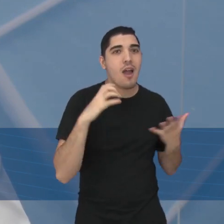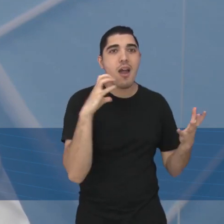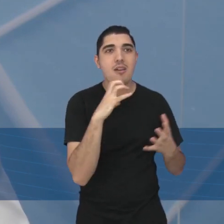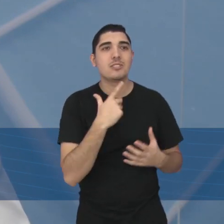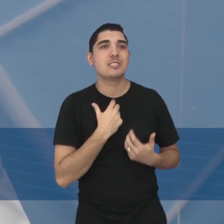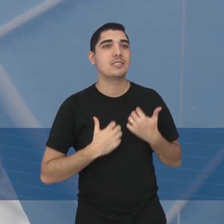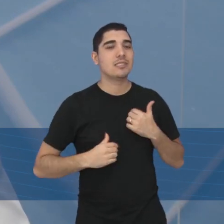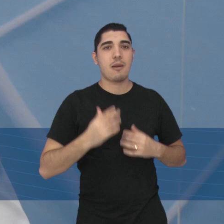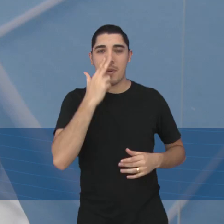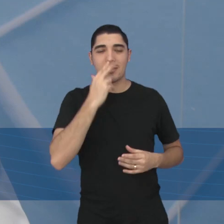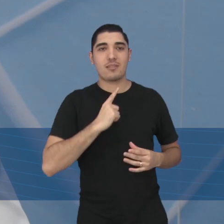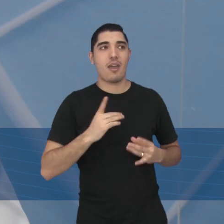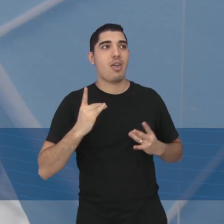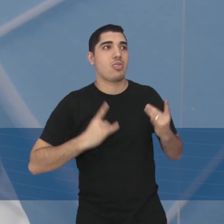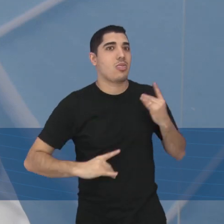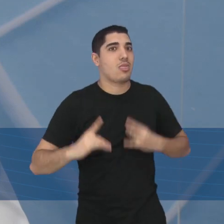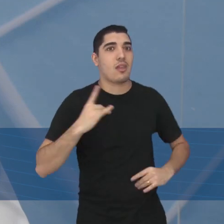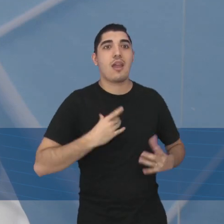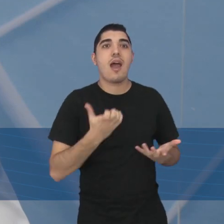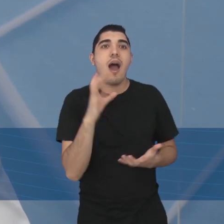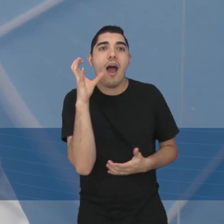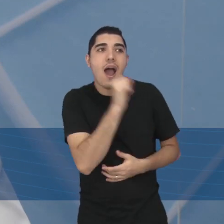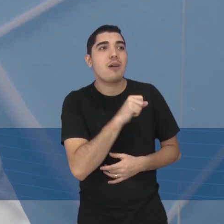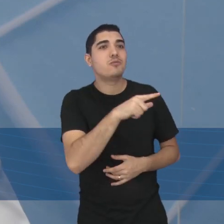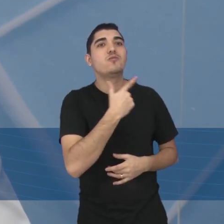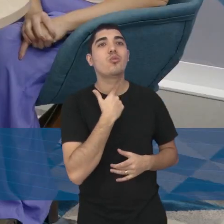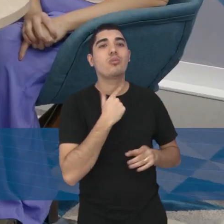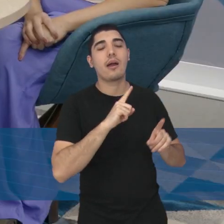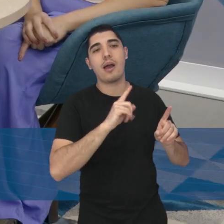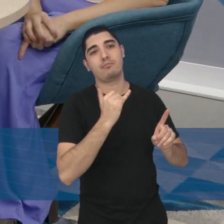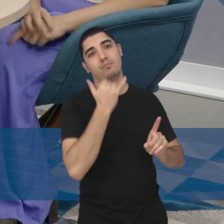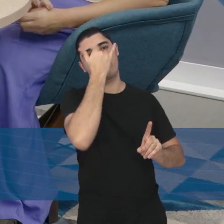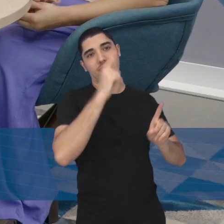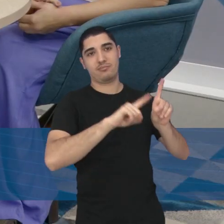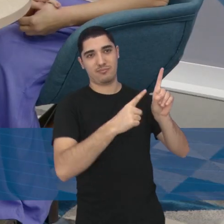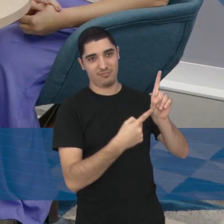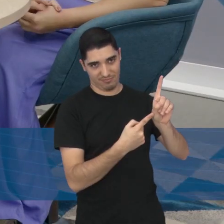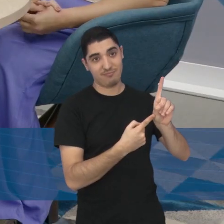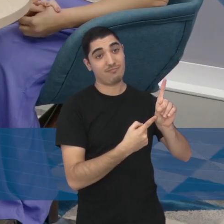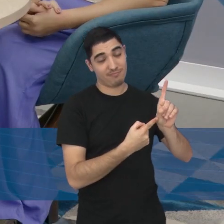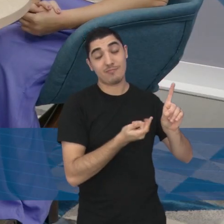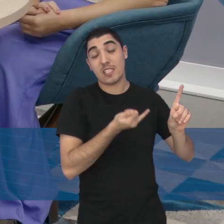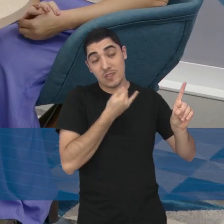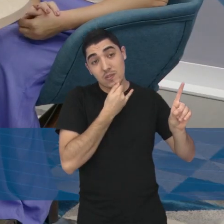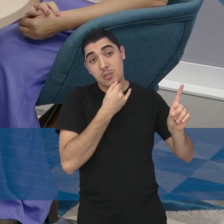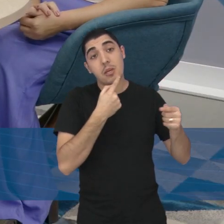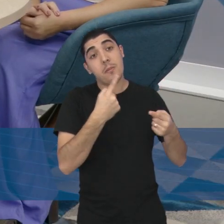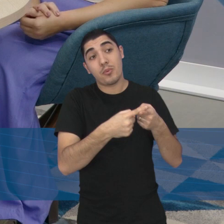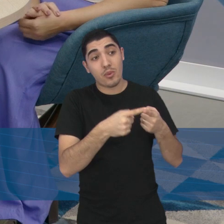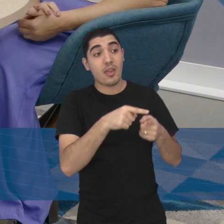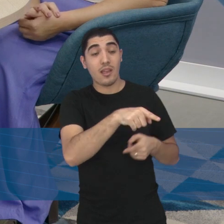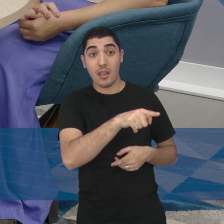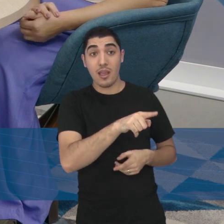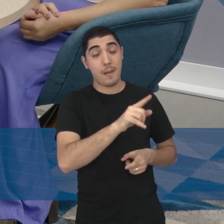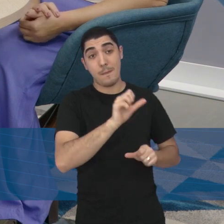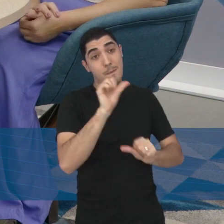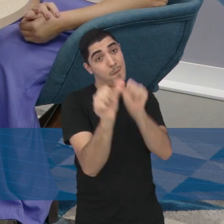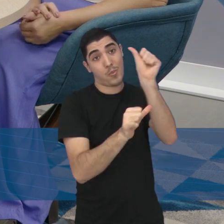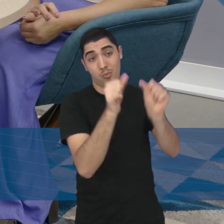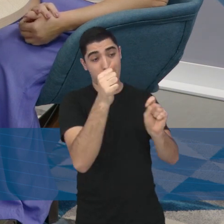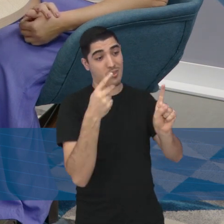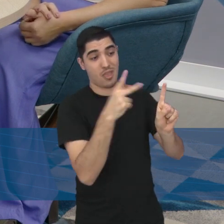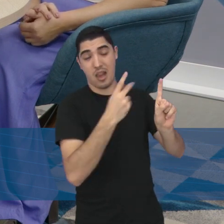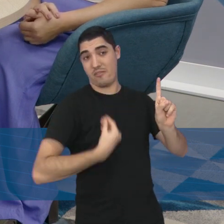acaba, infelizmente, não tendo essa consciência e engravidando. Sim, infelizmente, por quê? Né? Porque gera um impacto na vida,